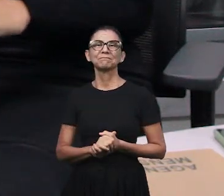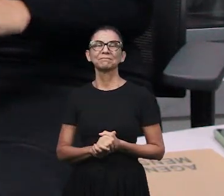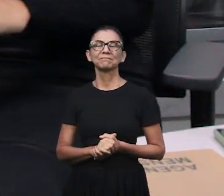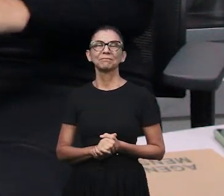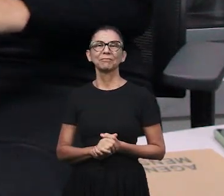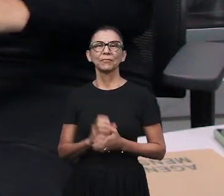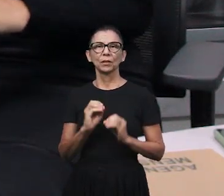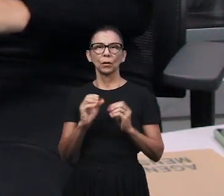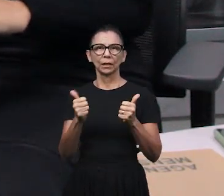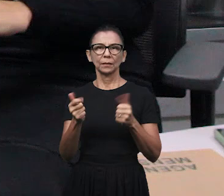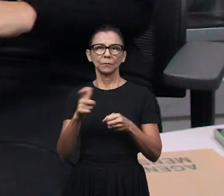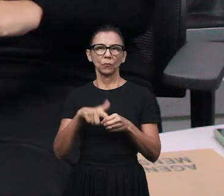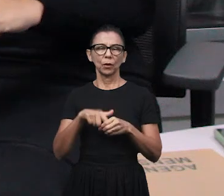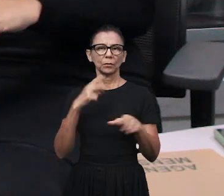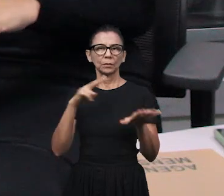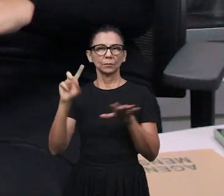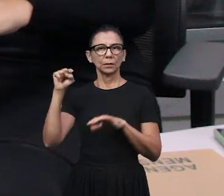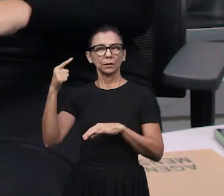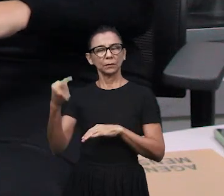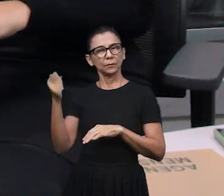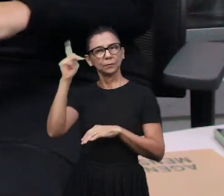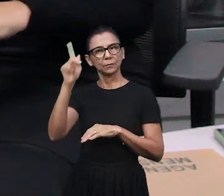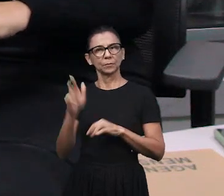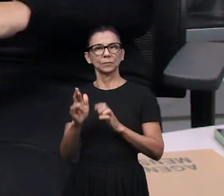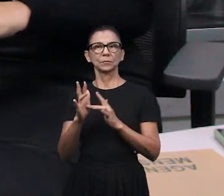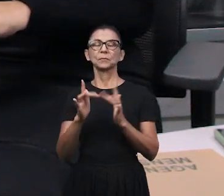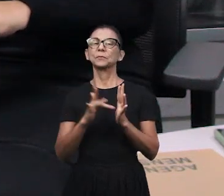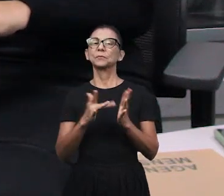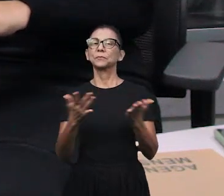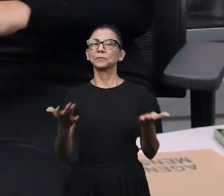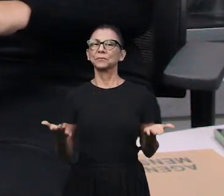interesse. Muito bem, semana que vem a gente volta com mais uma